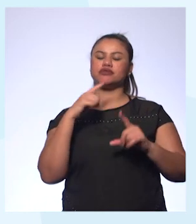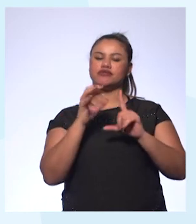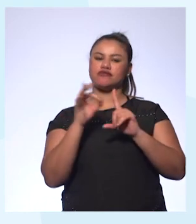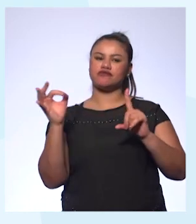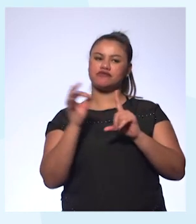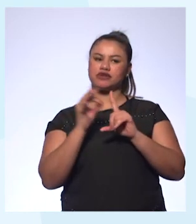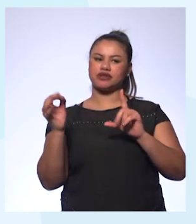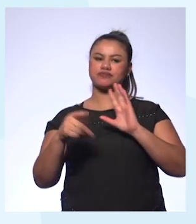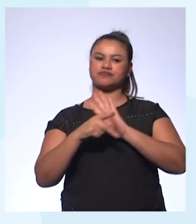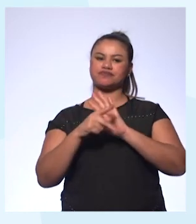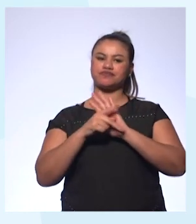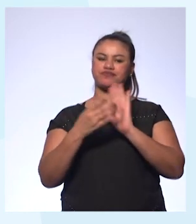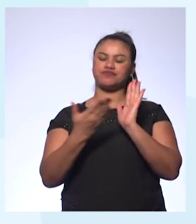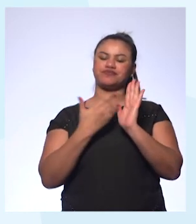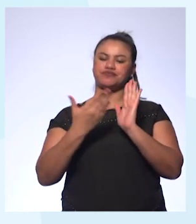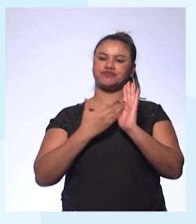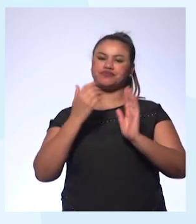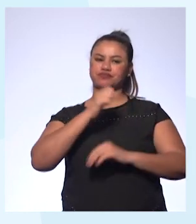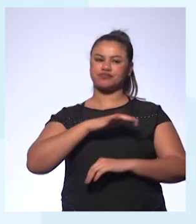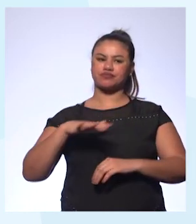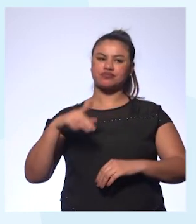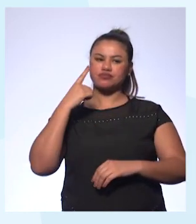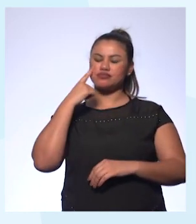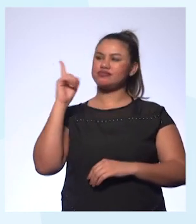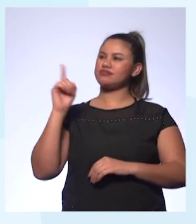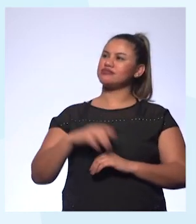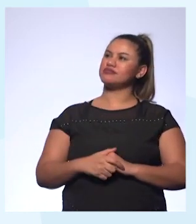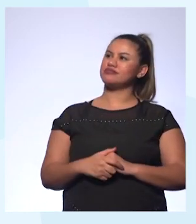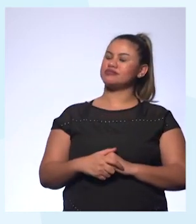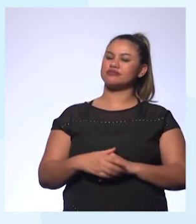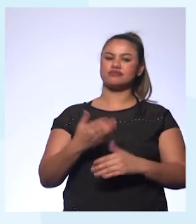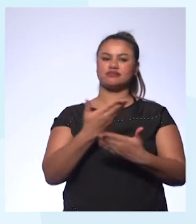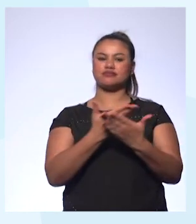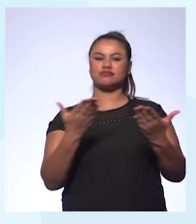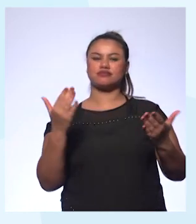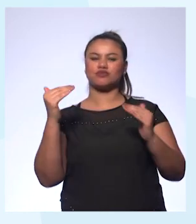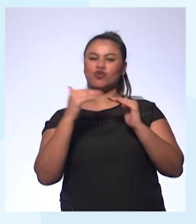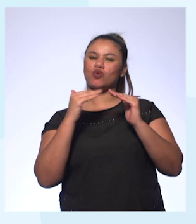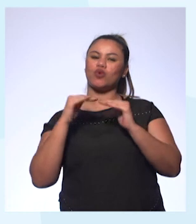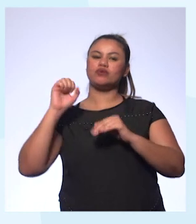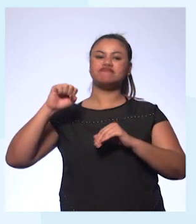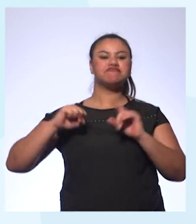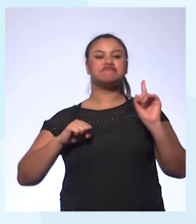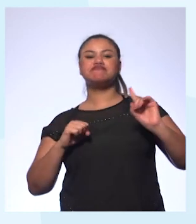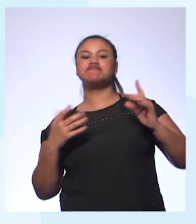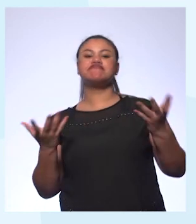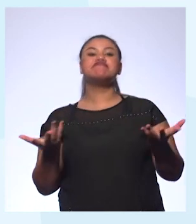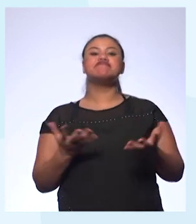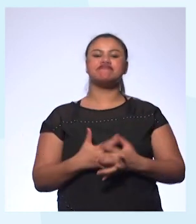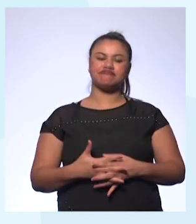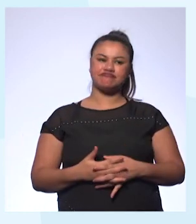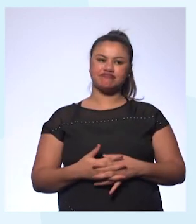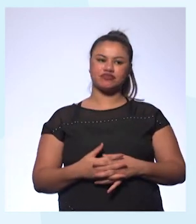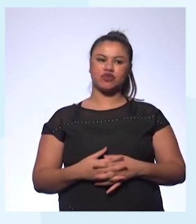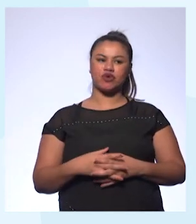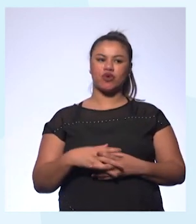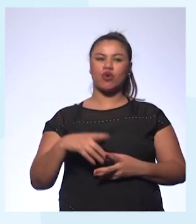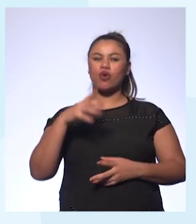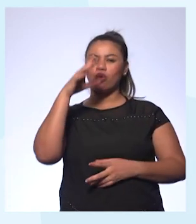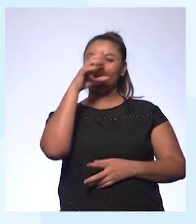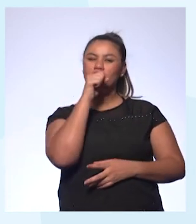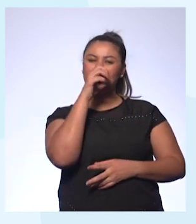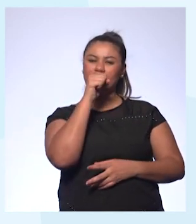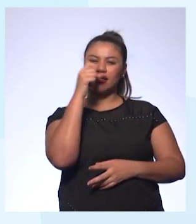viu lá no caderno do aluno agora eu quero ver se vocês vão concordar ou não olha só você tem o primeiro vãozinho